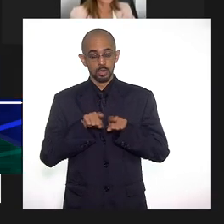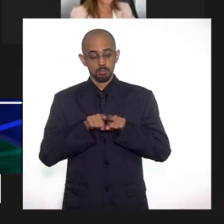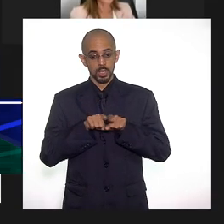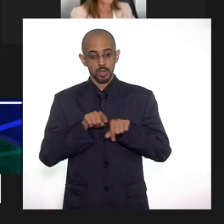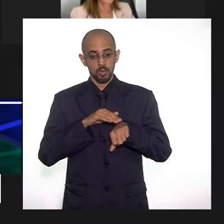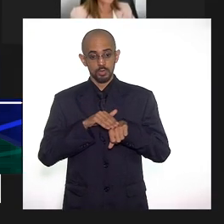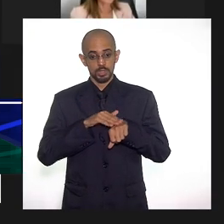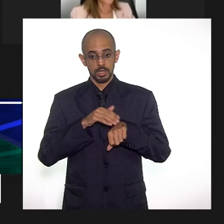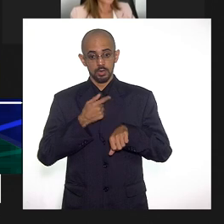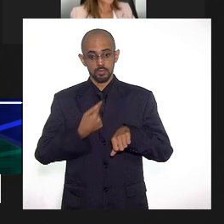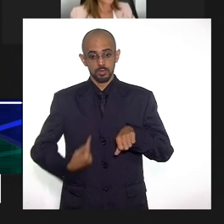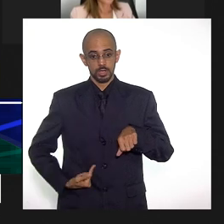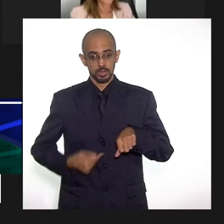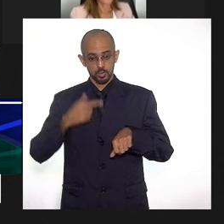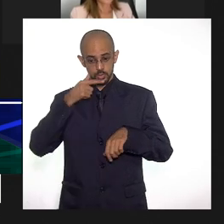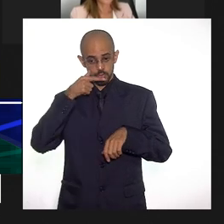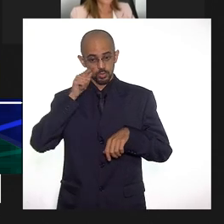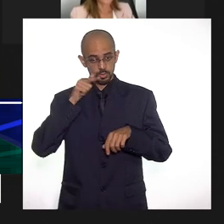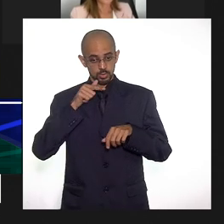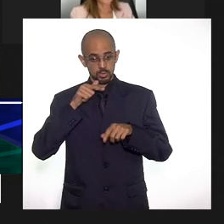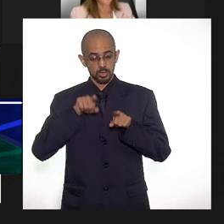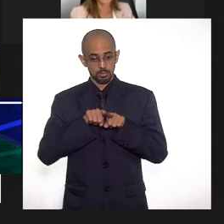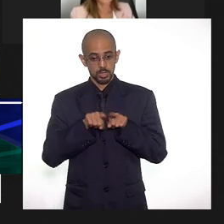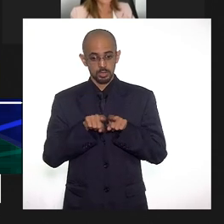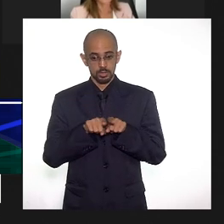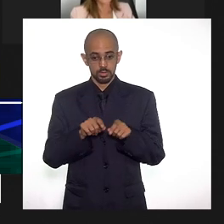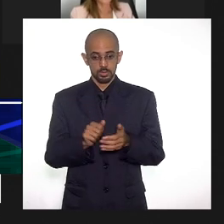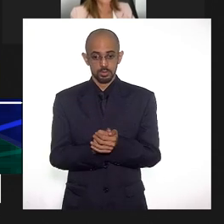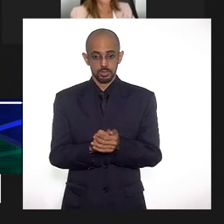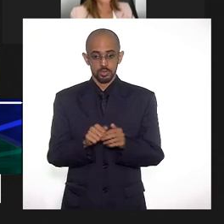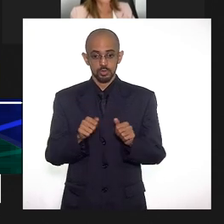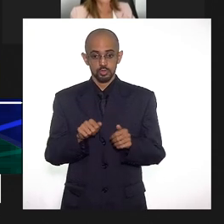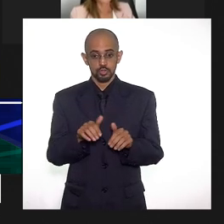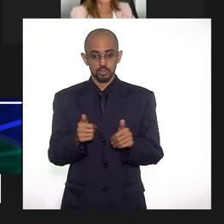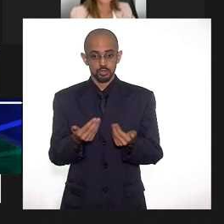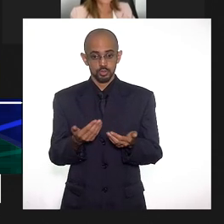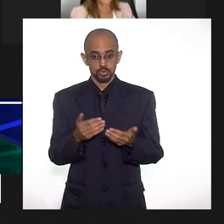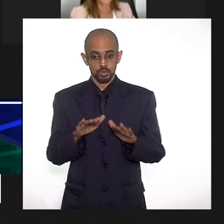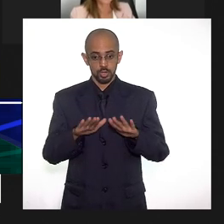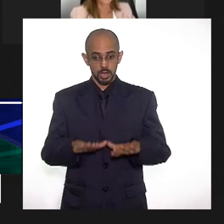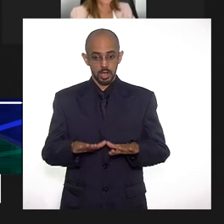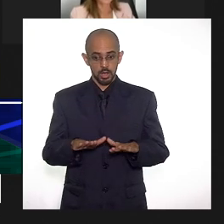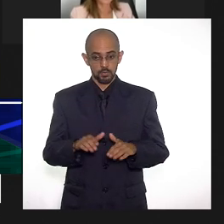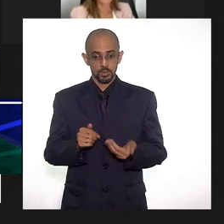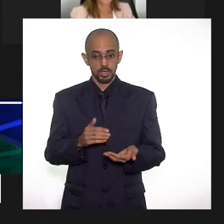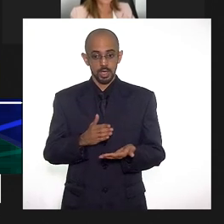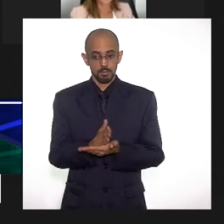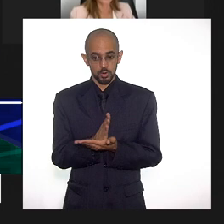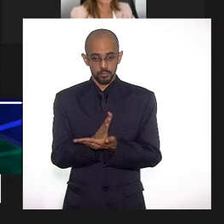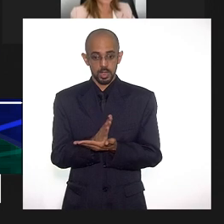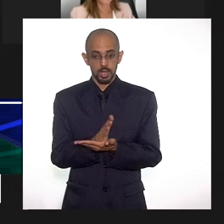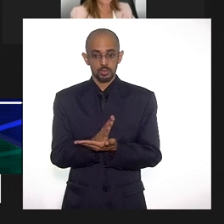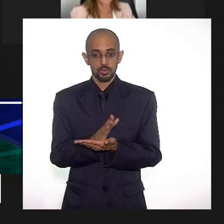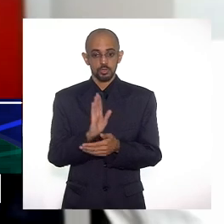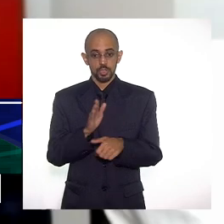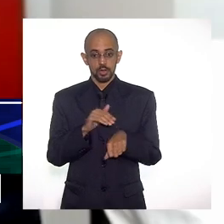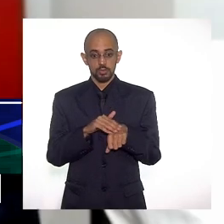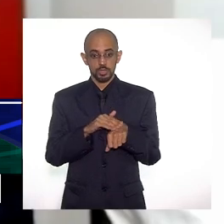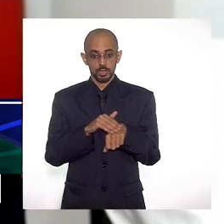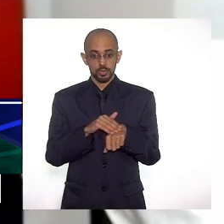linha. Acho que a prova nesse comissão está aprovado. A mesa diretora vai propor uma ação, já conversei com ele,